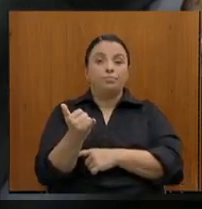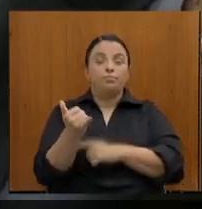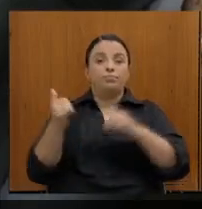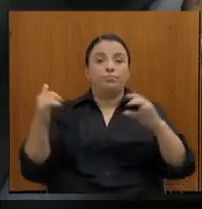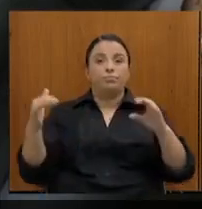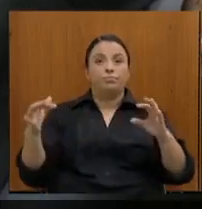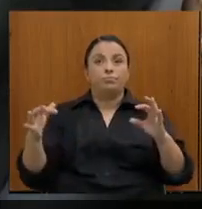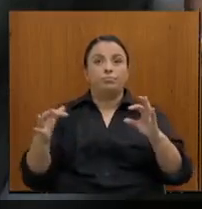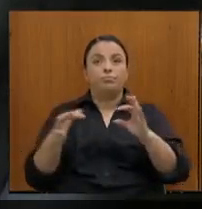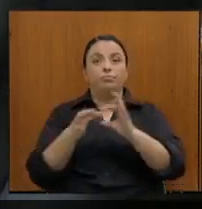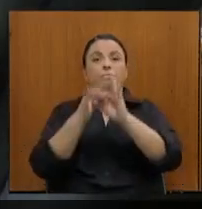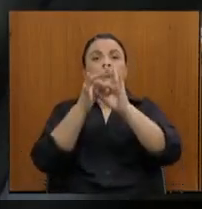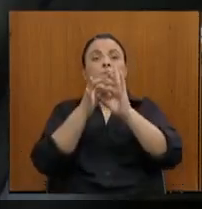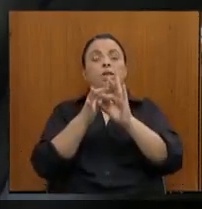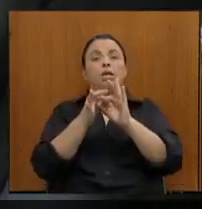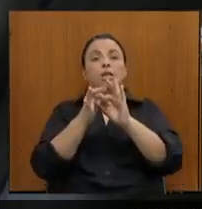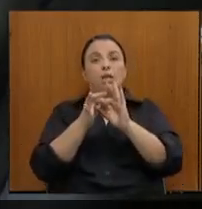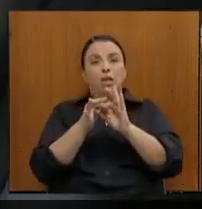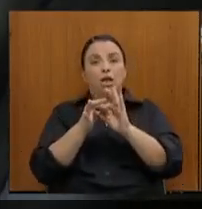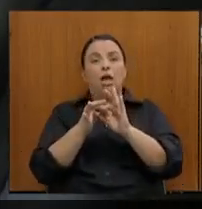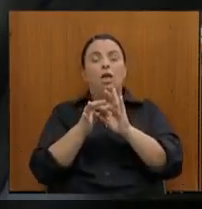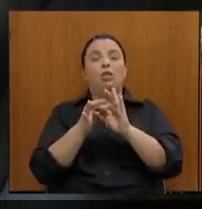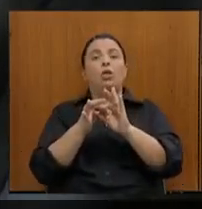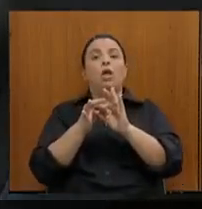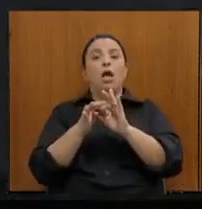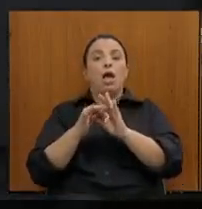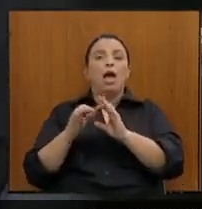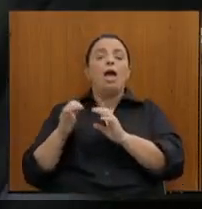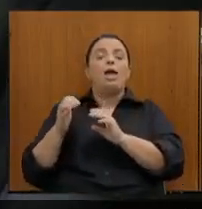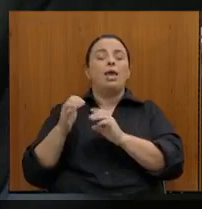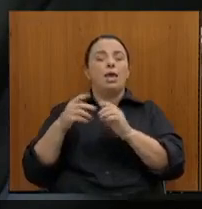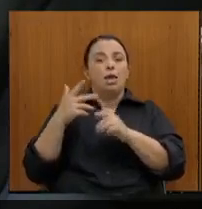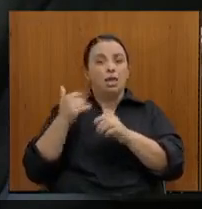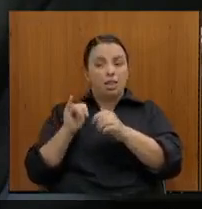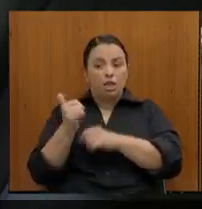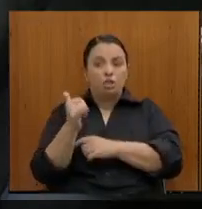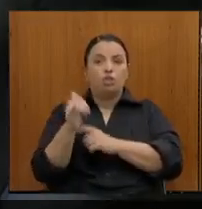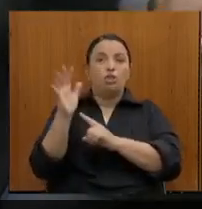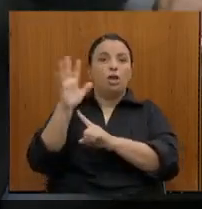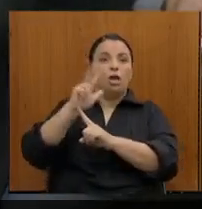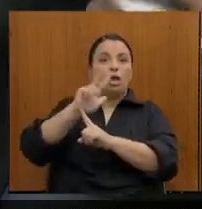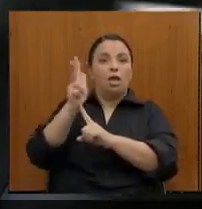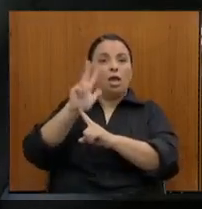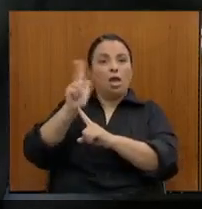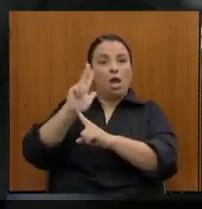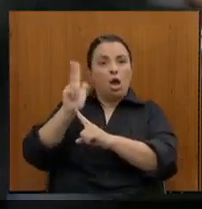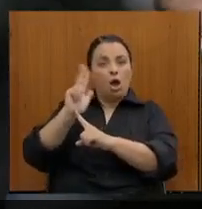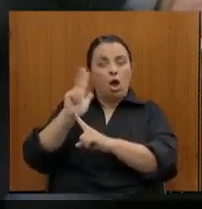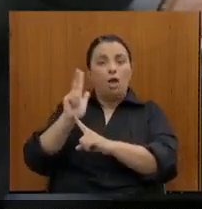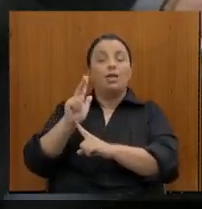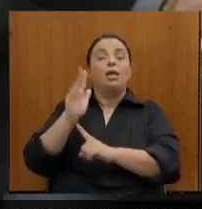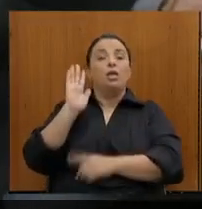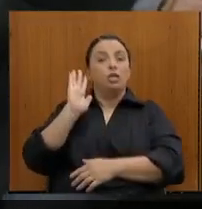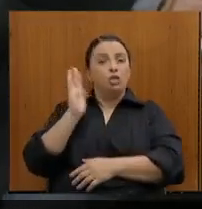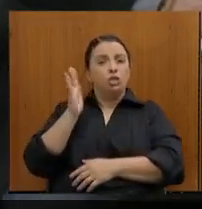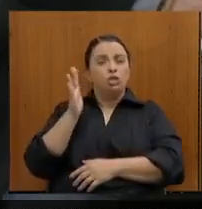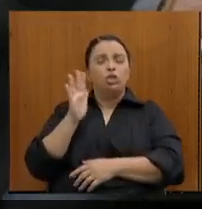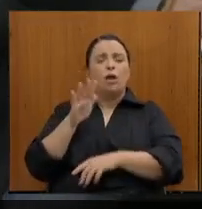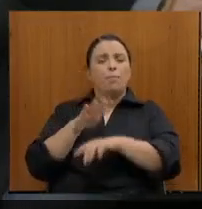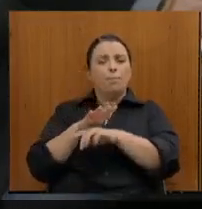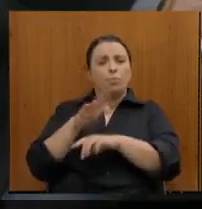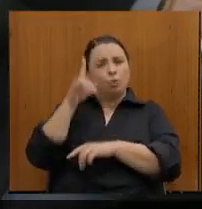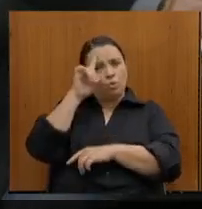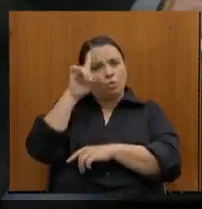ao já consolidados segmento de energia eólica e ambos fortalecidos pela pelas cada vez